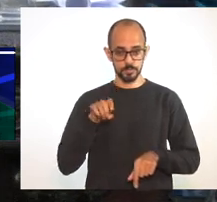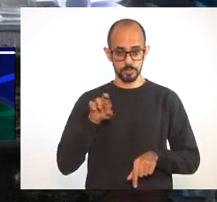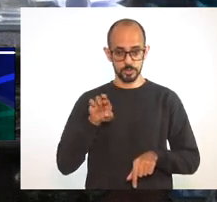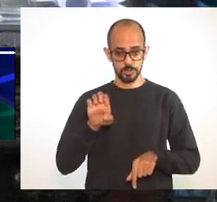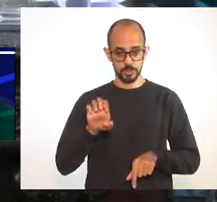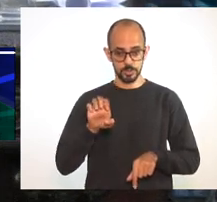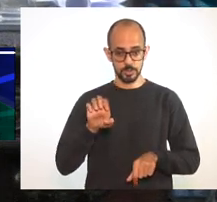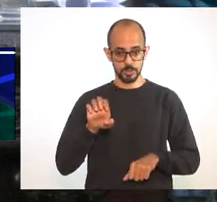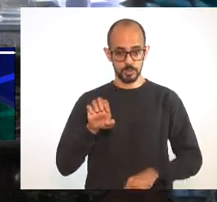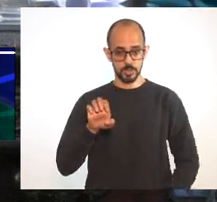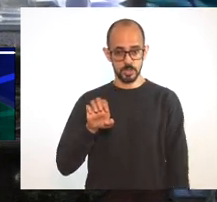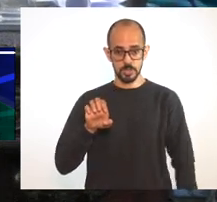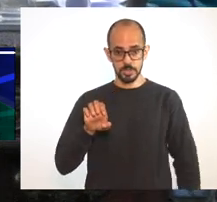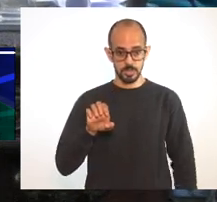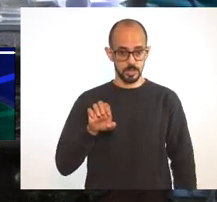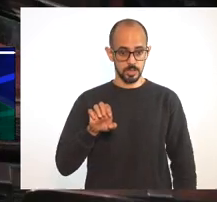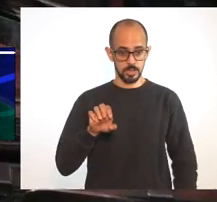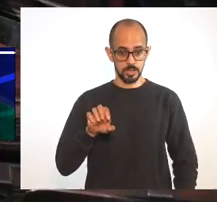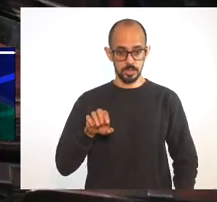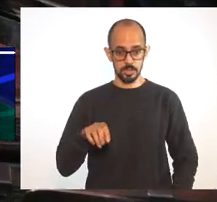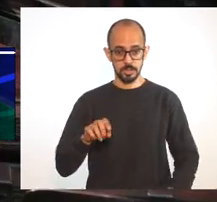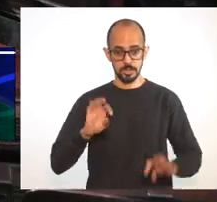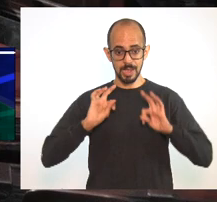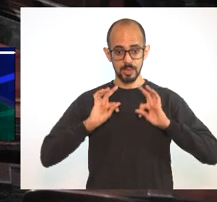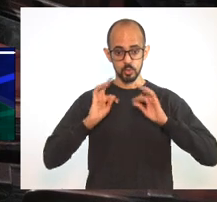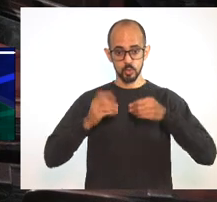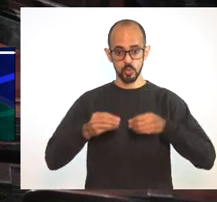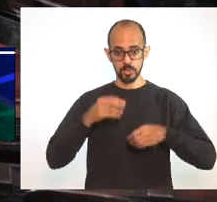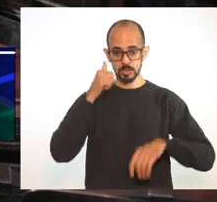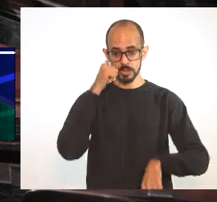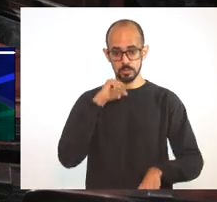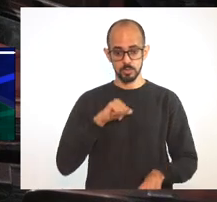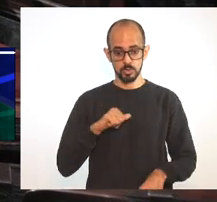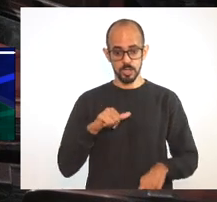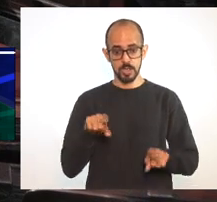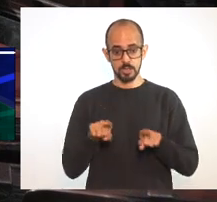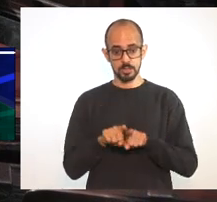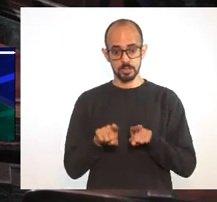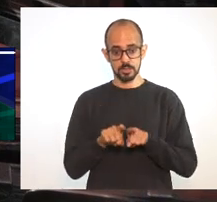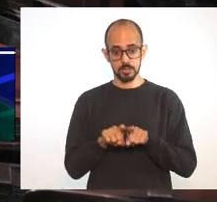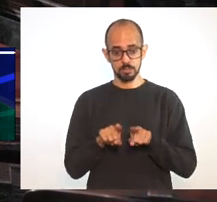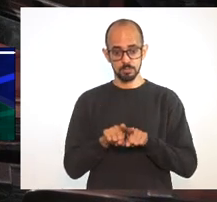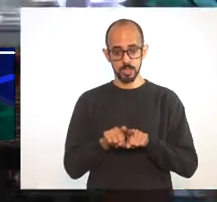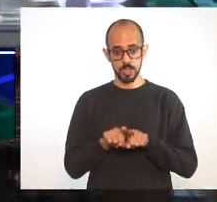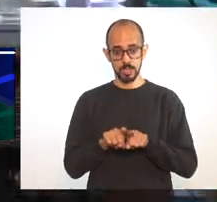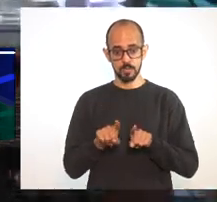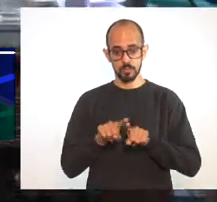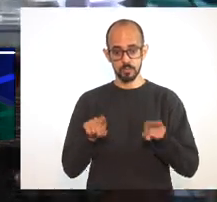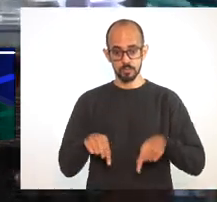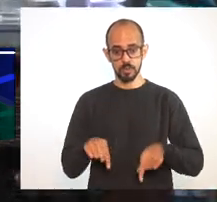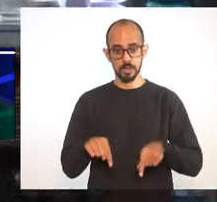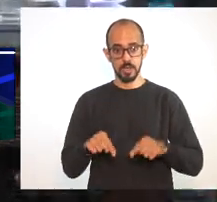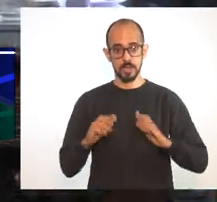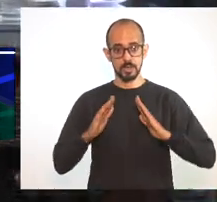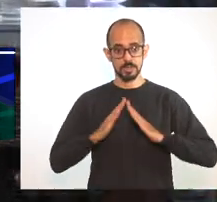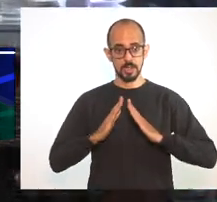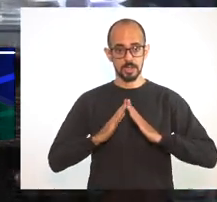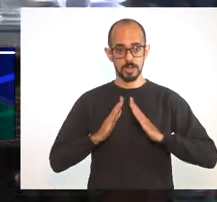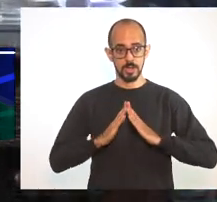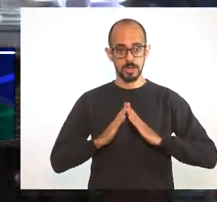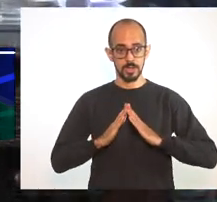Ciliano, agradecer a todas as mulheres, às funcionárias dessa casa, às